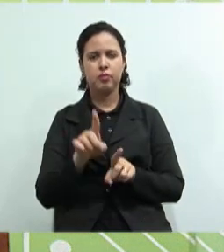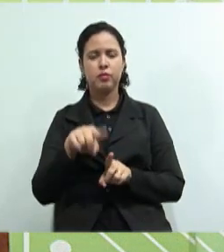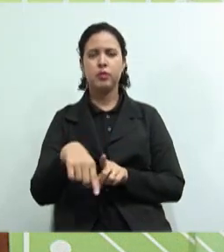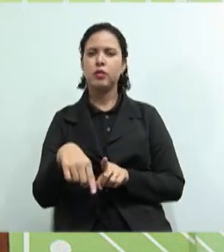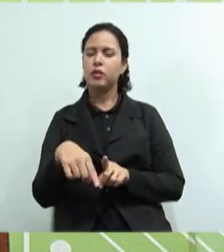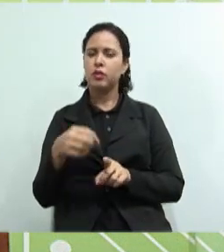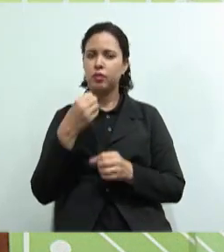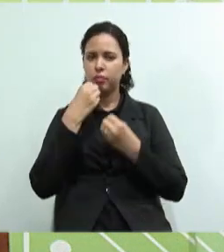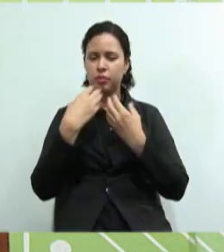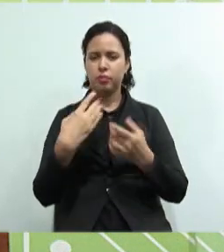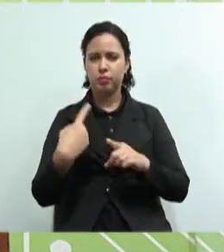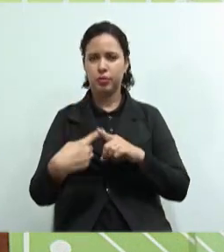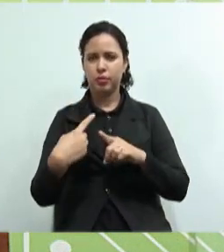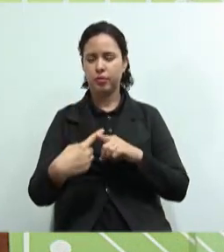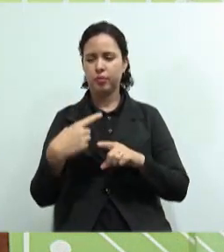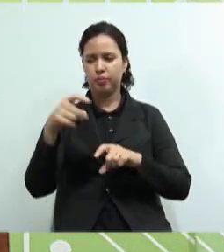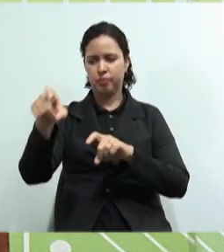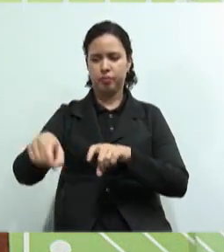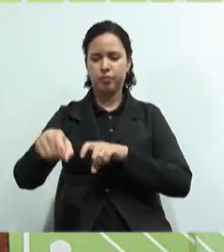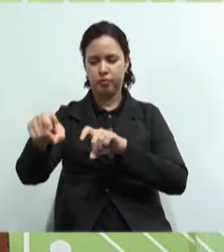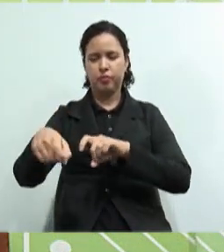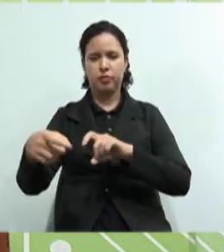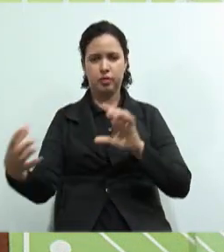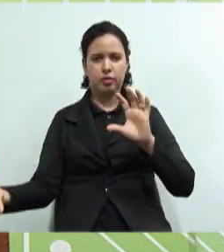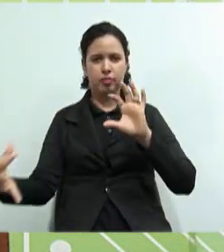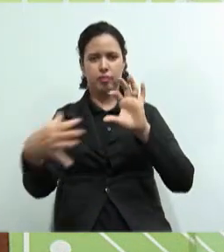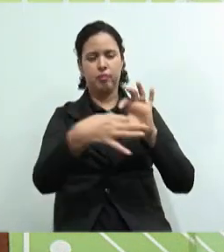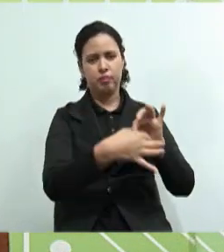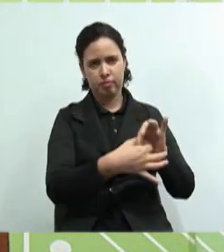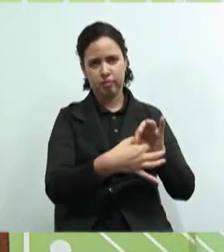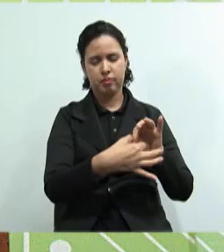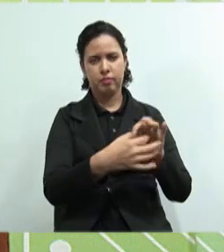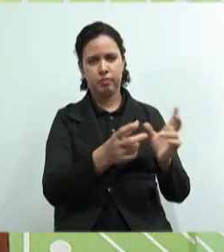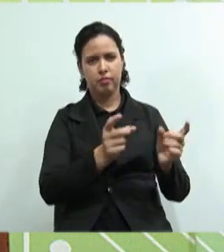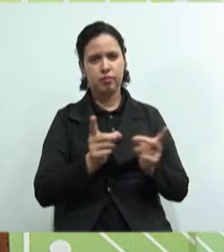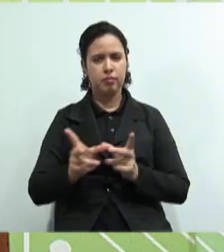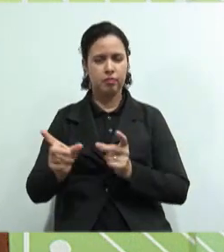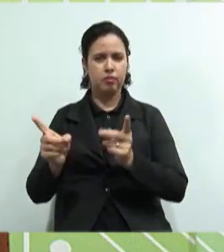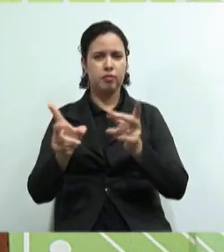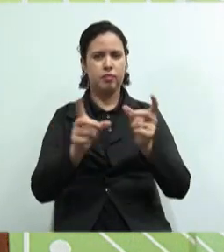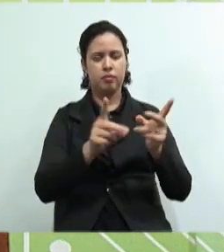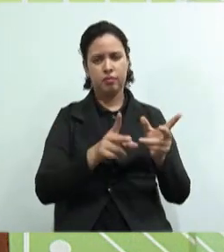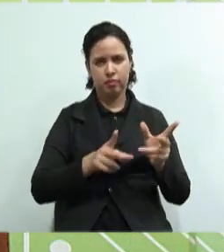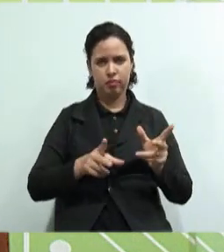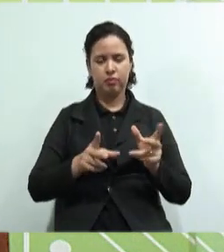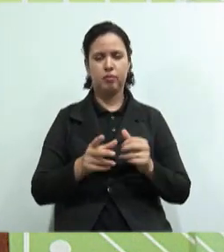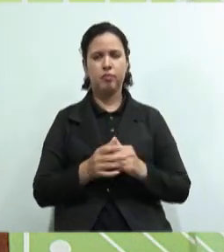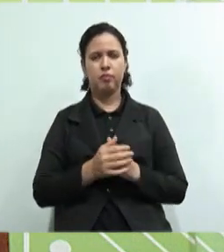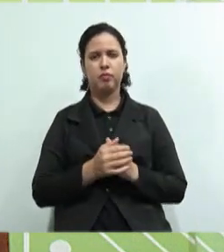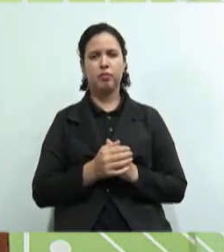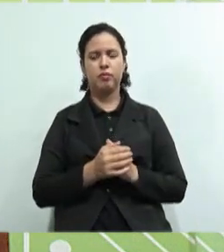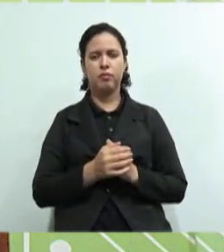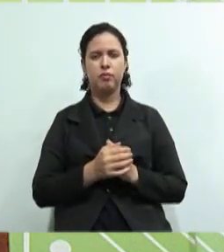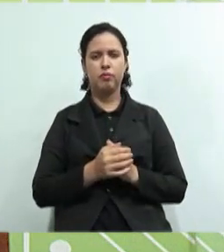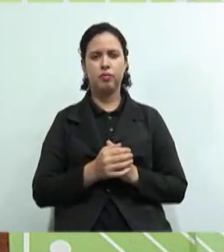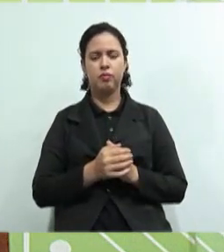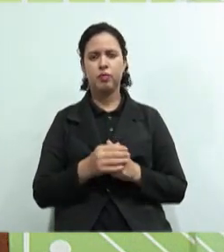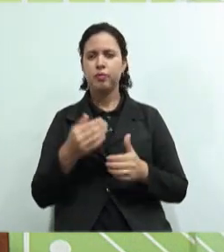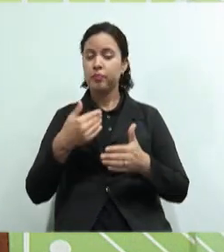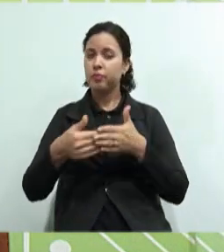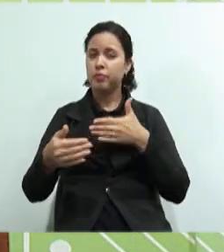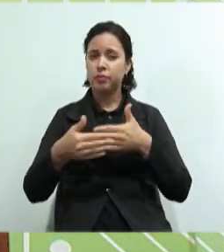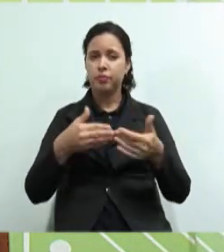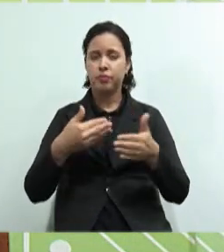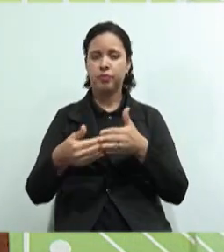esses produtores que podem fazer relações comerciais para vender e abastecer essa rede de supermercados. Independente disso,